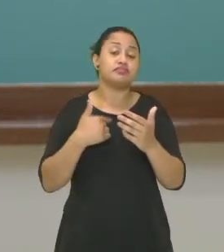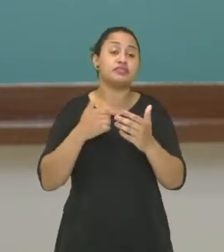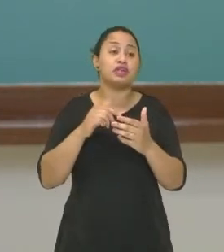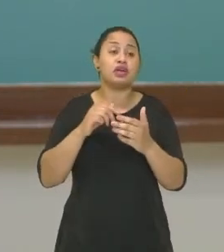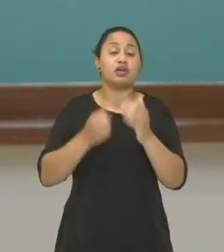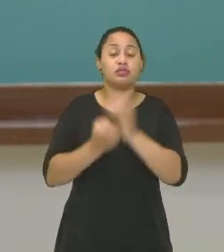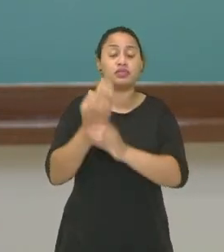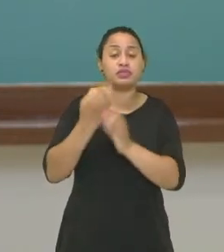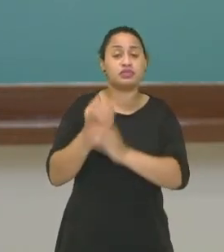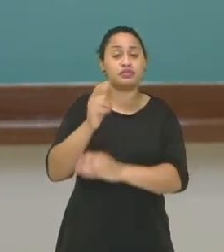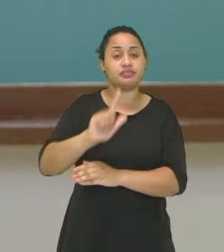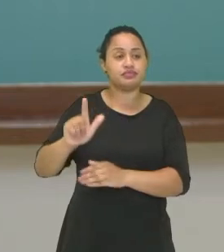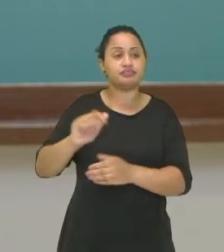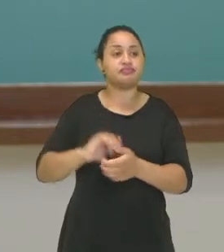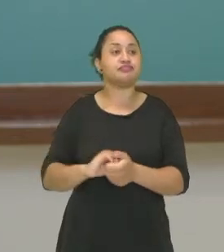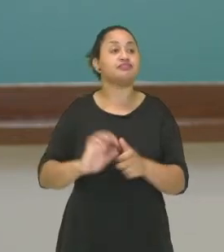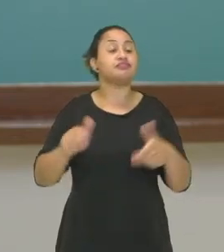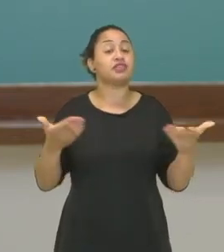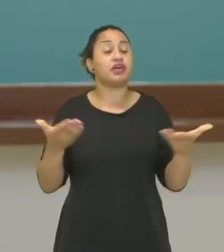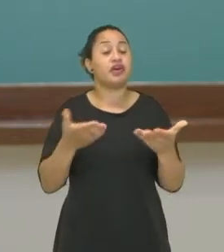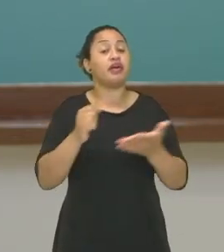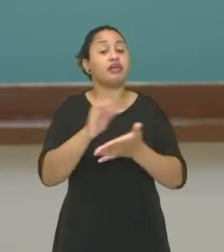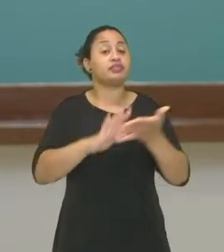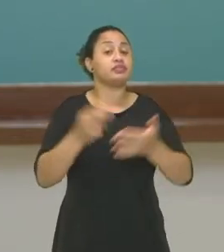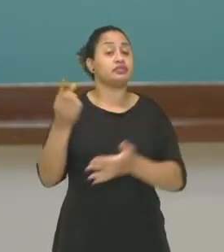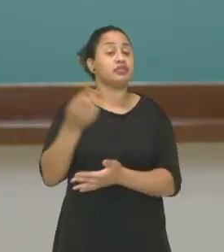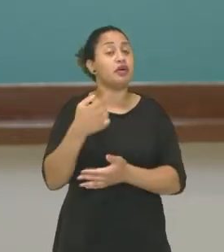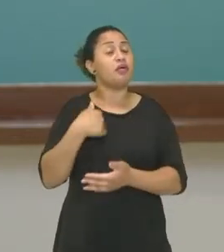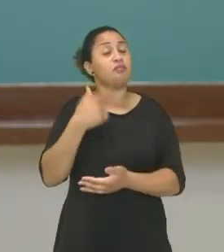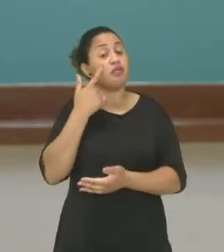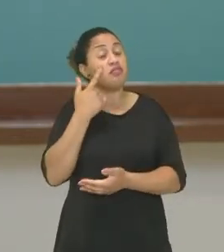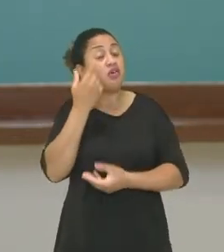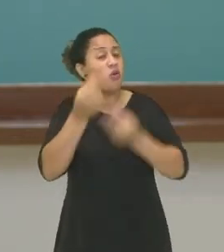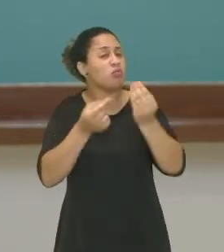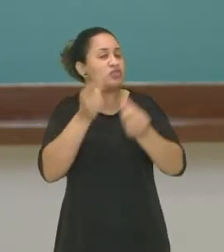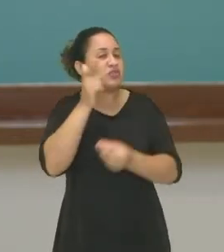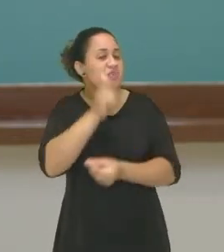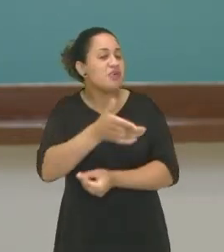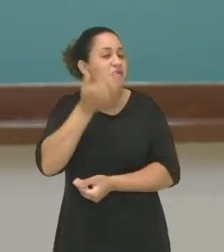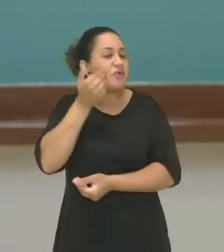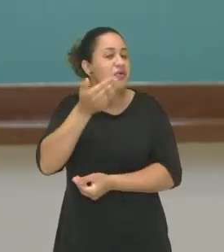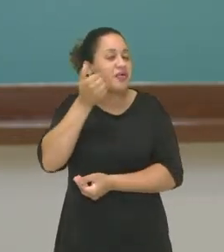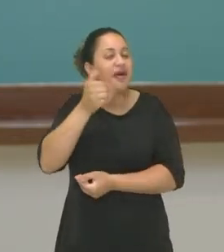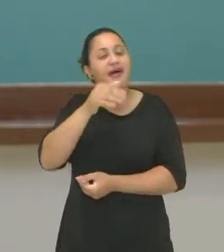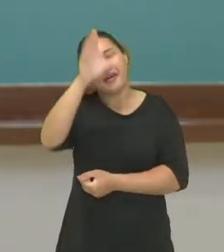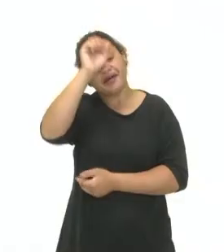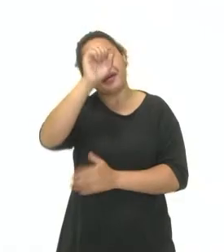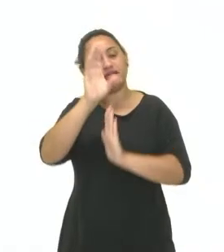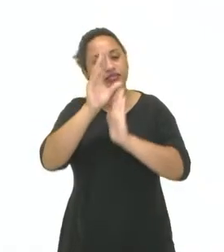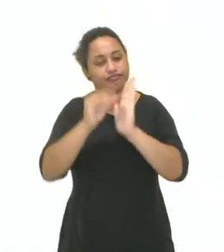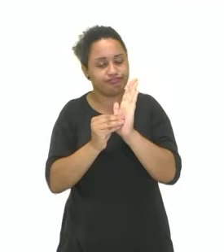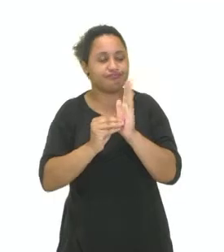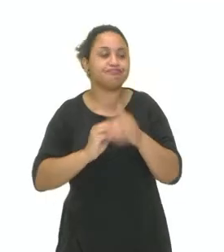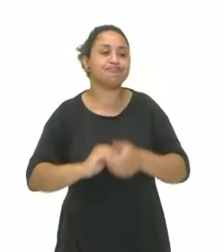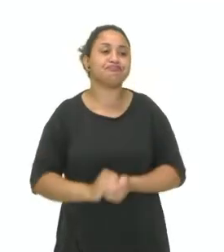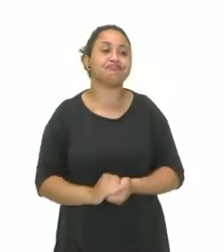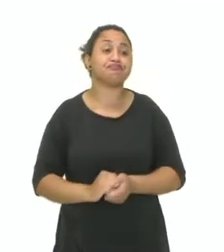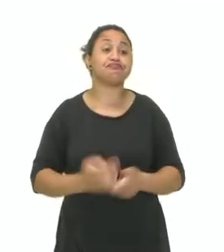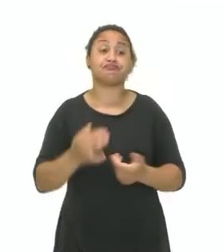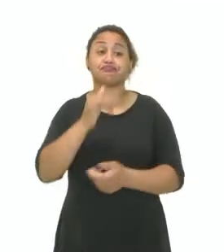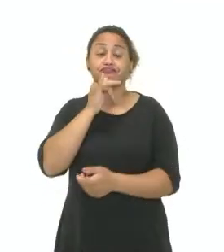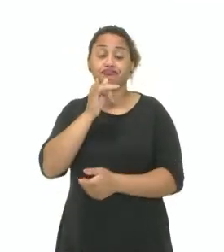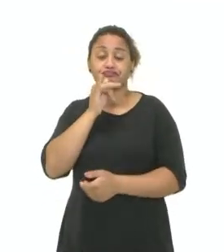nisso, tá? Então, vamos a uma segunda atividade aqui para ver como é que você está absorvendo o nosso assunto aqui. Como exemplo de seres